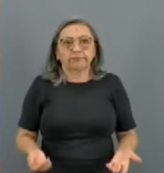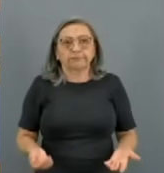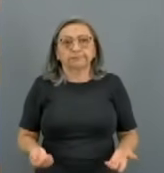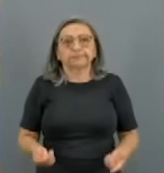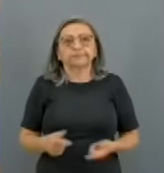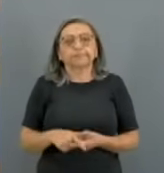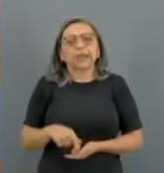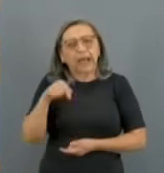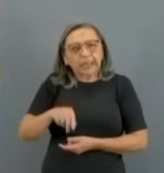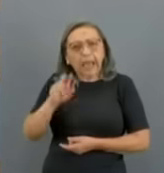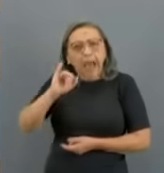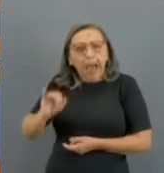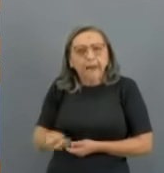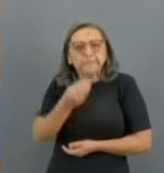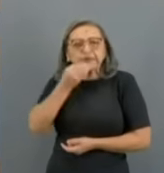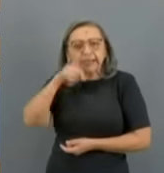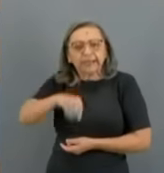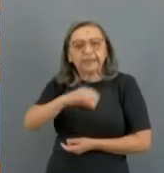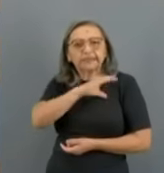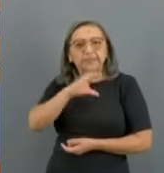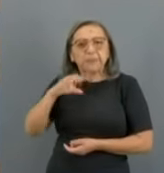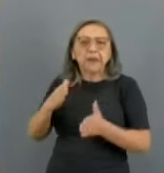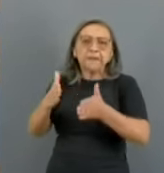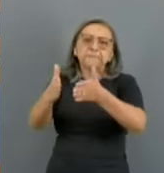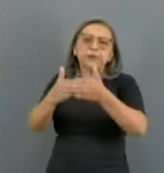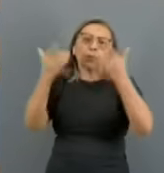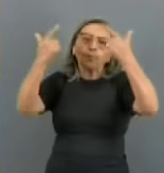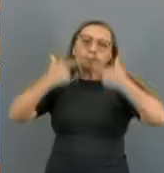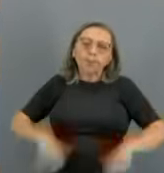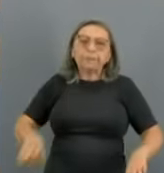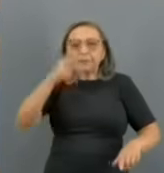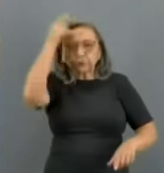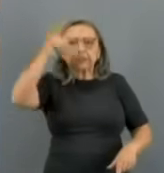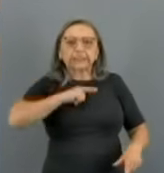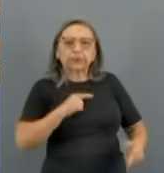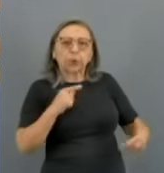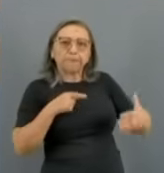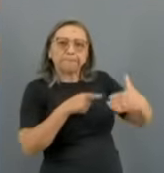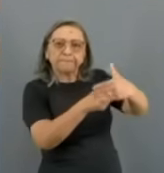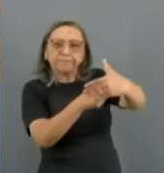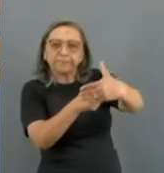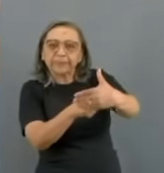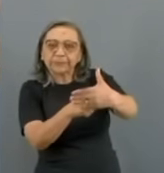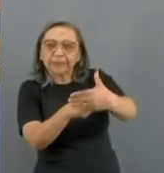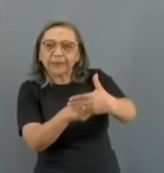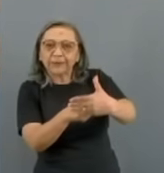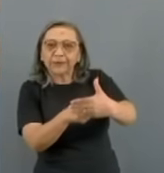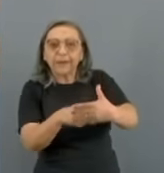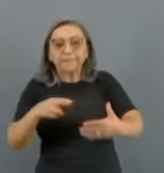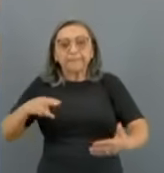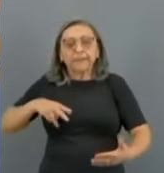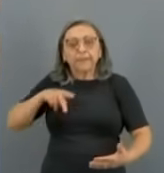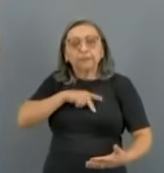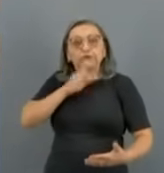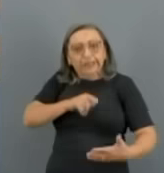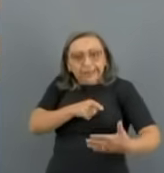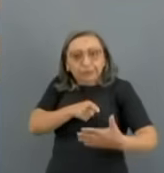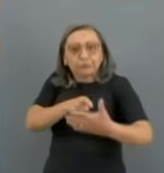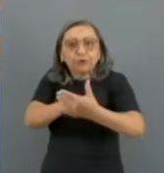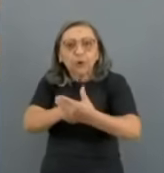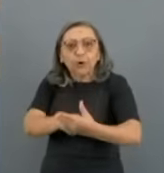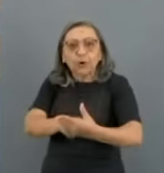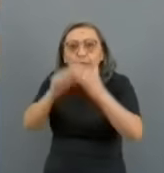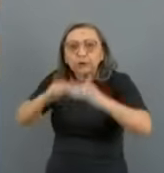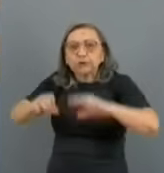Usar a CPMI para pedir anistia para quem está sendo processado, denunciado pelo Ministério Público e condenado pelo Supremo